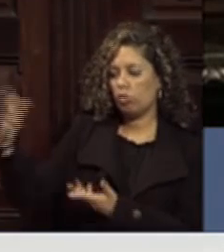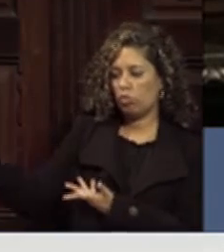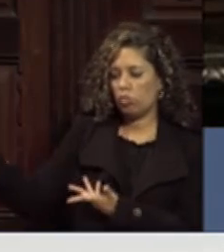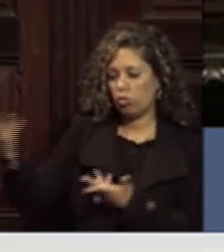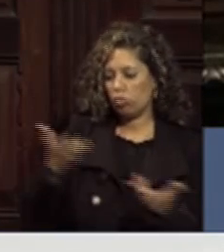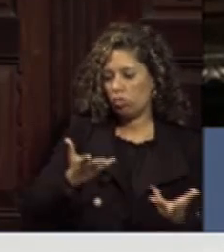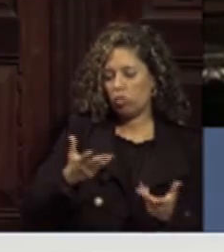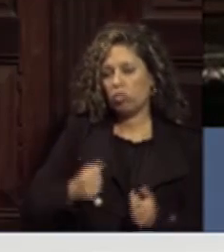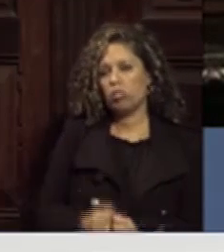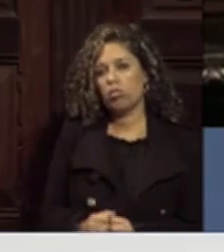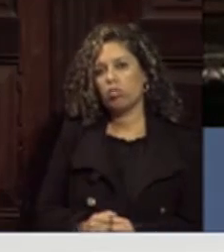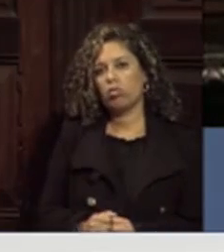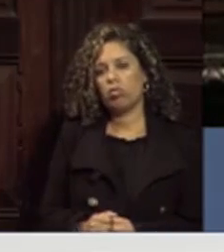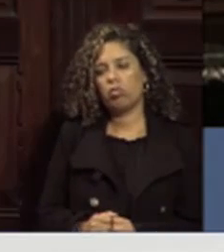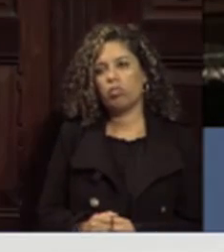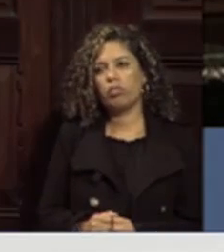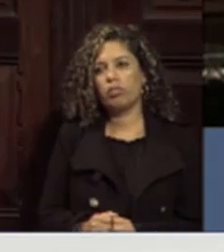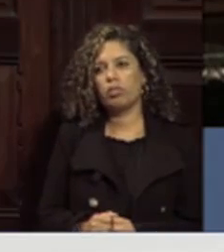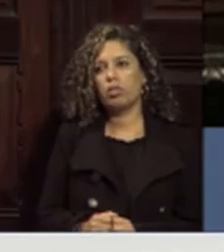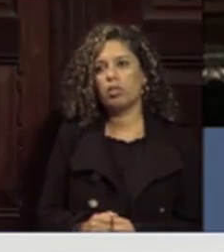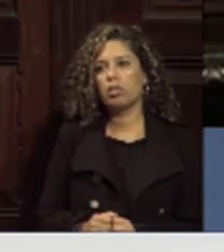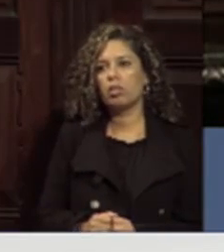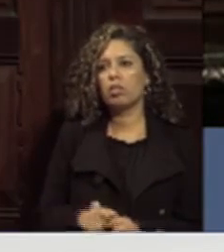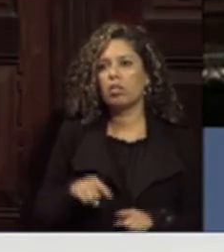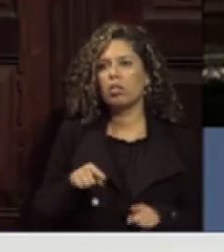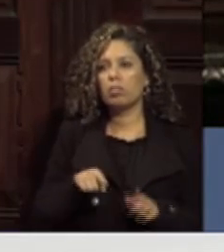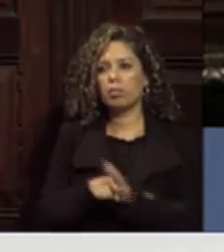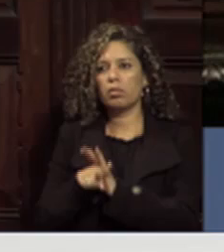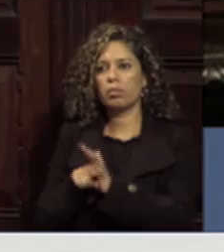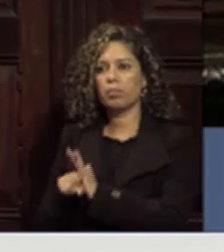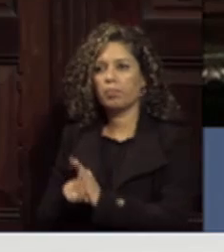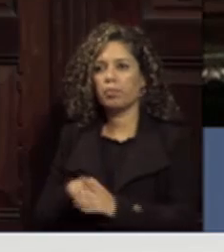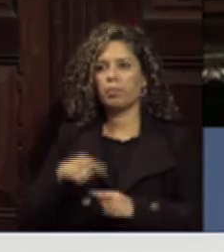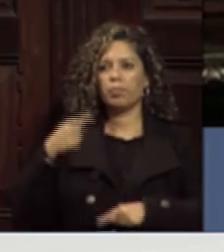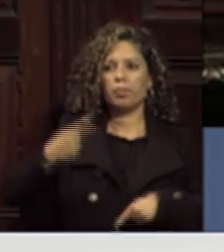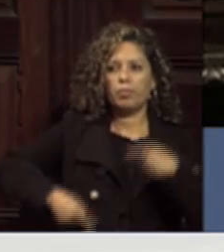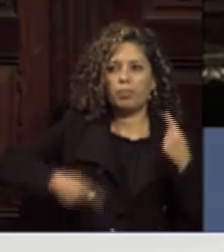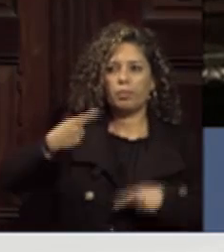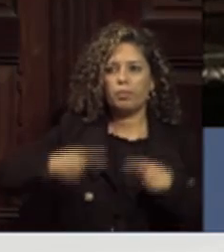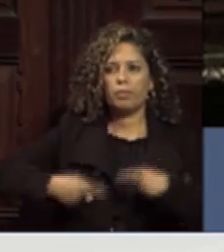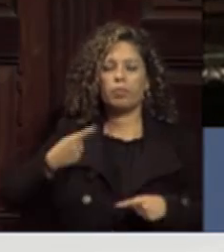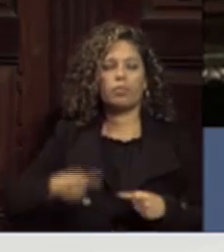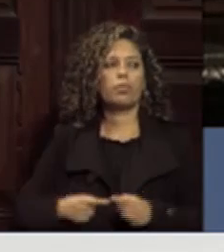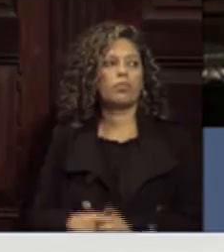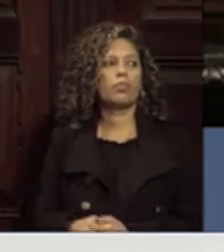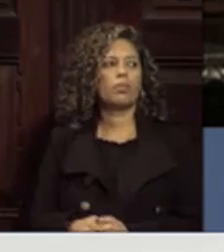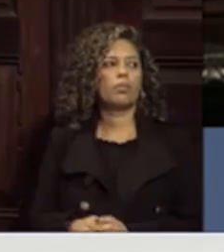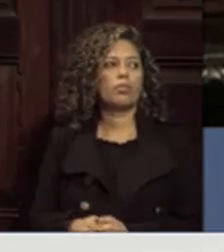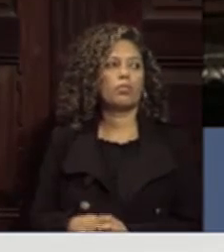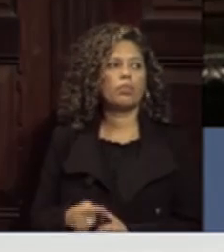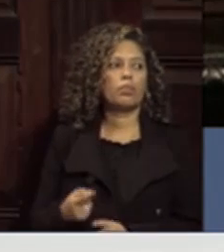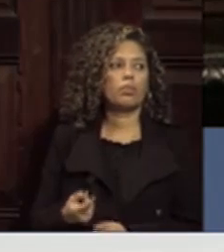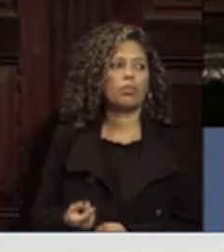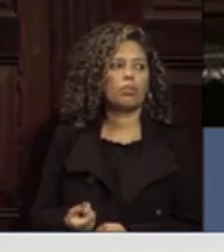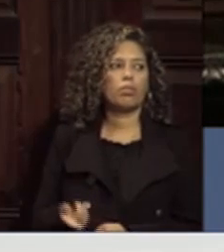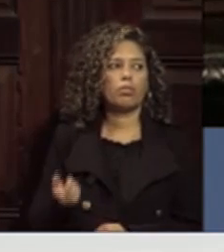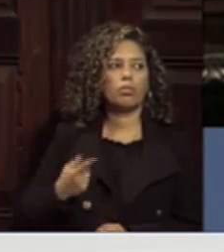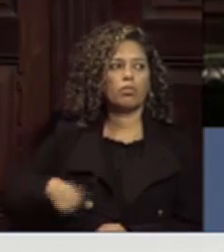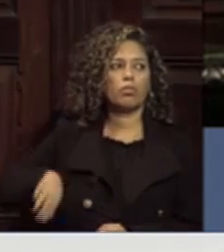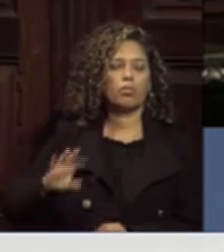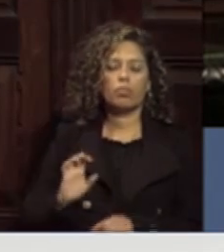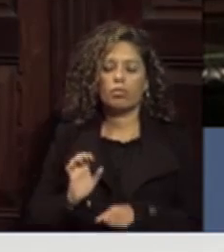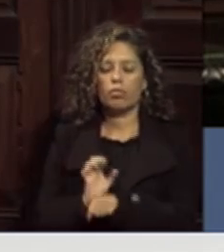lá, já com uma agenda de trabalho para a FAETEC. Tada Marta, o Estado tem uma das principais empresas